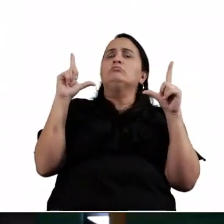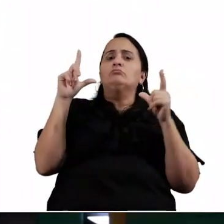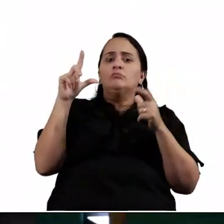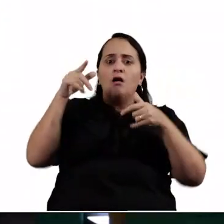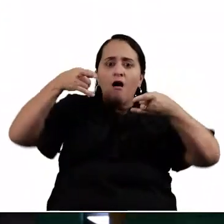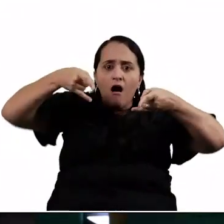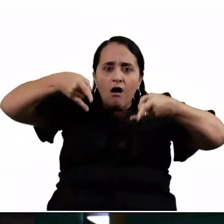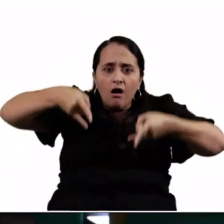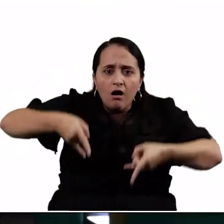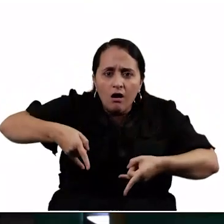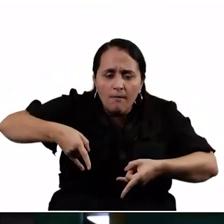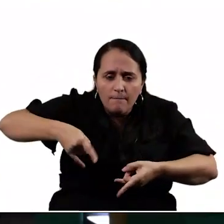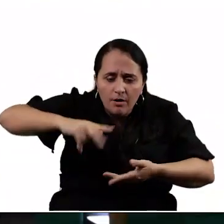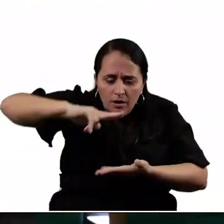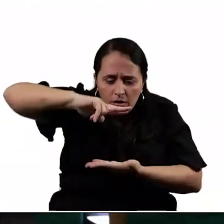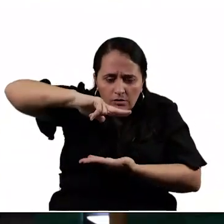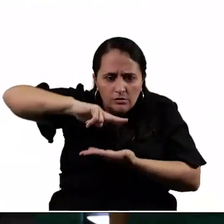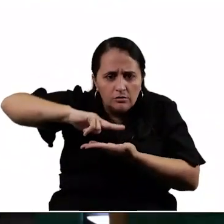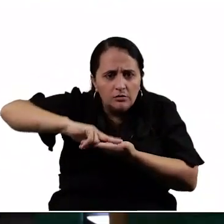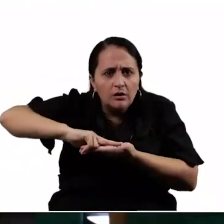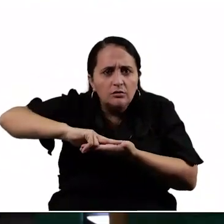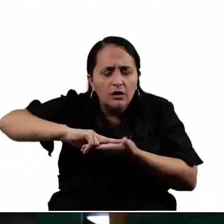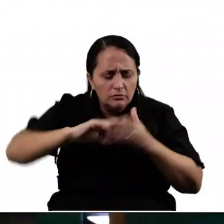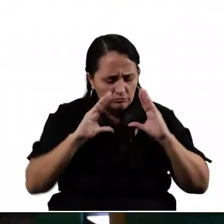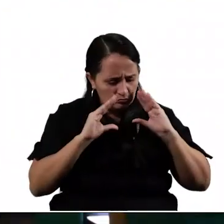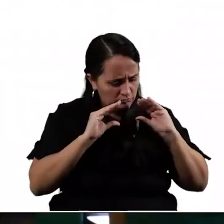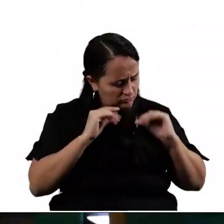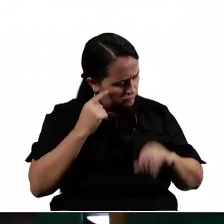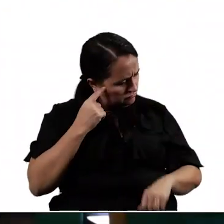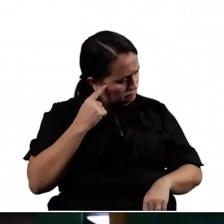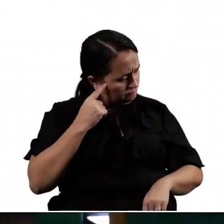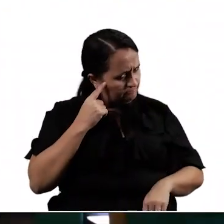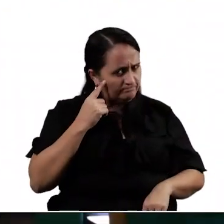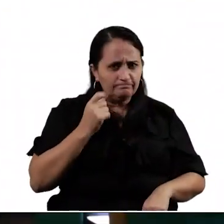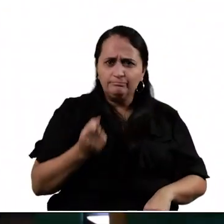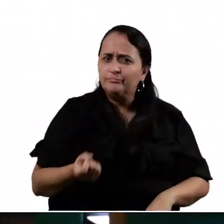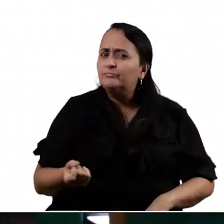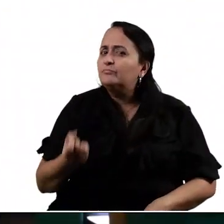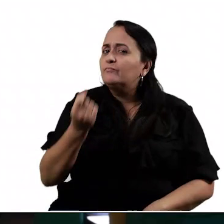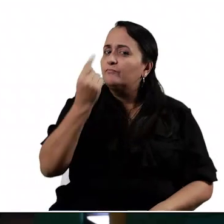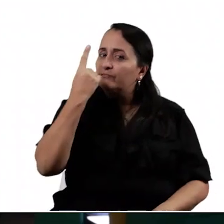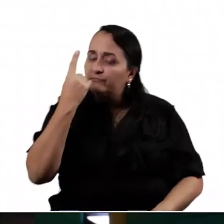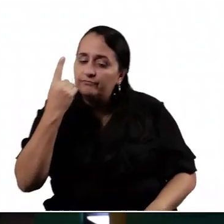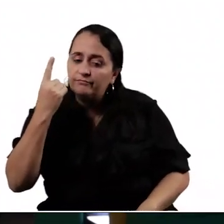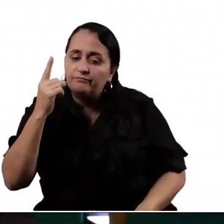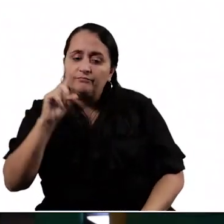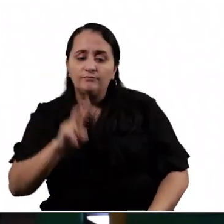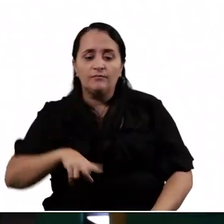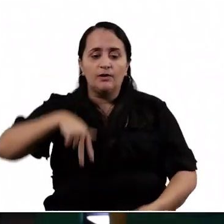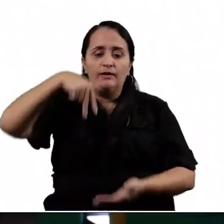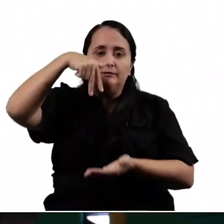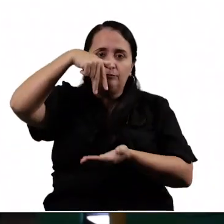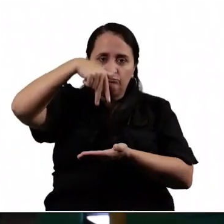em seu travesseiro e achou muito estranho levantou para ver se encontrava ainda com